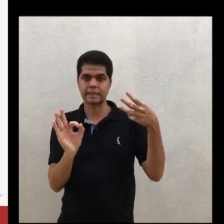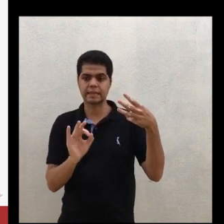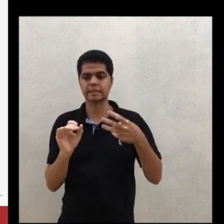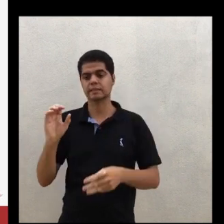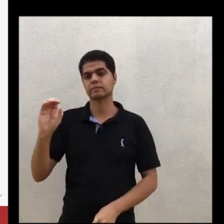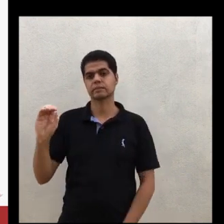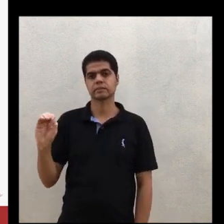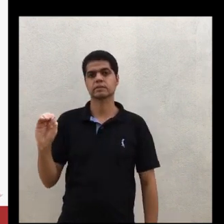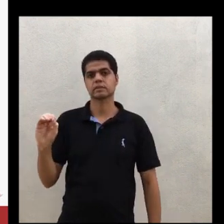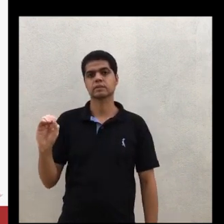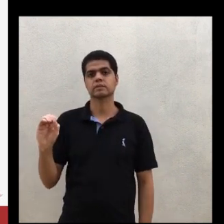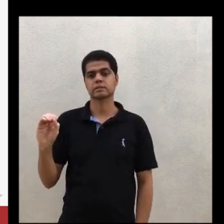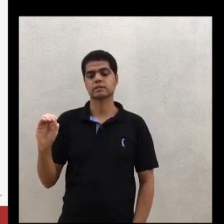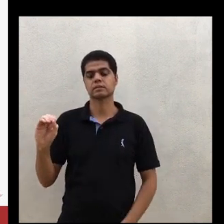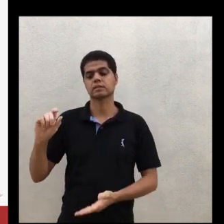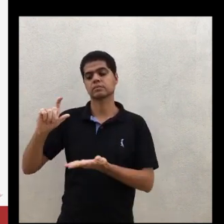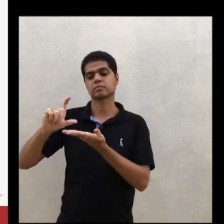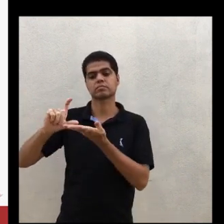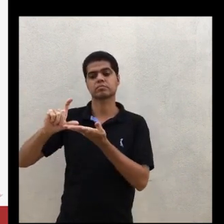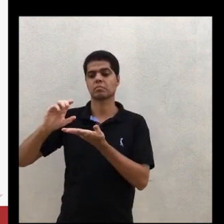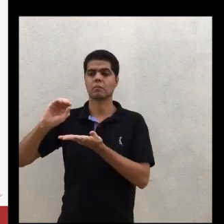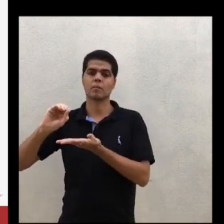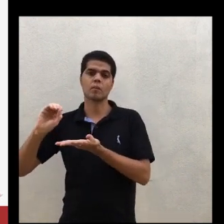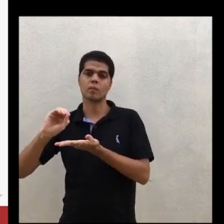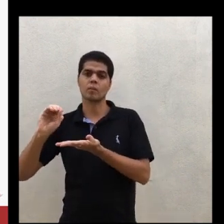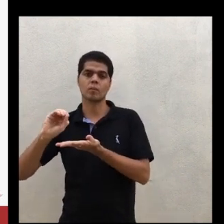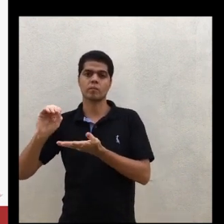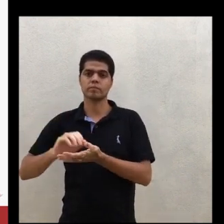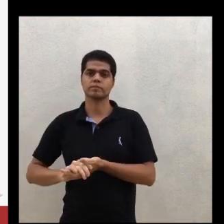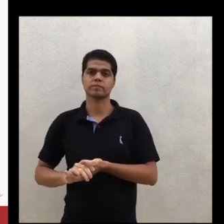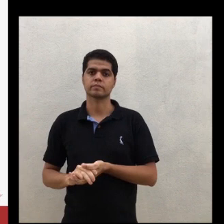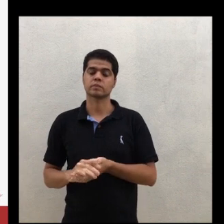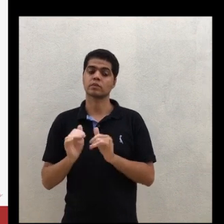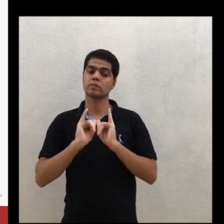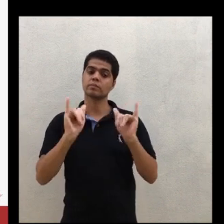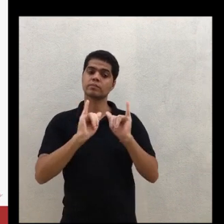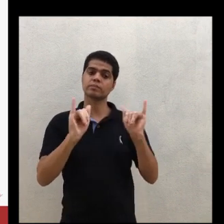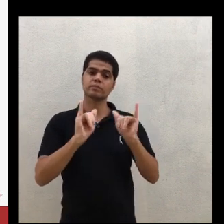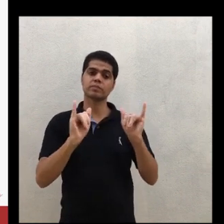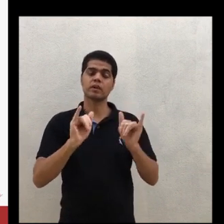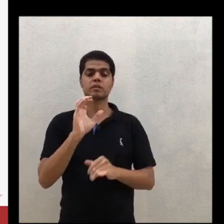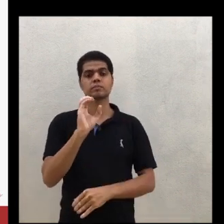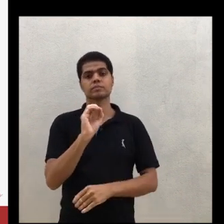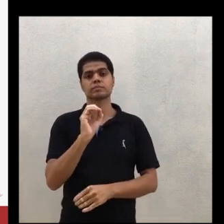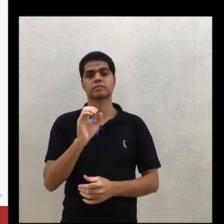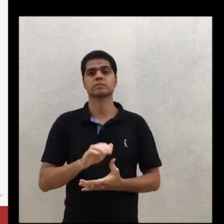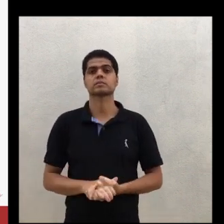funcionário porque os valores de entrada foram absurdos ou foram valores estranhos, né?